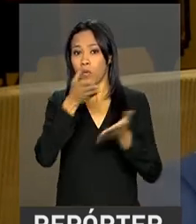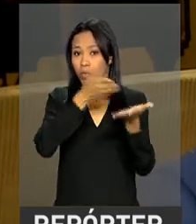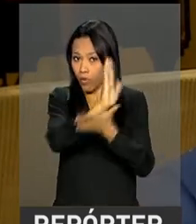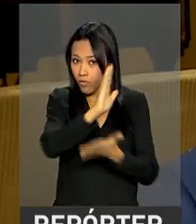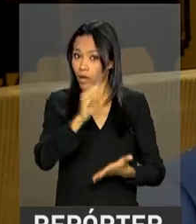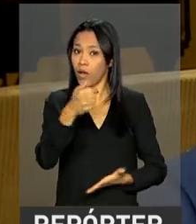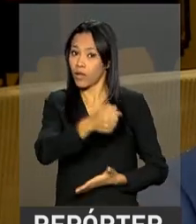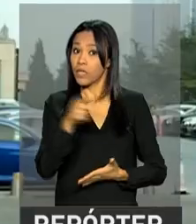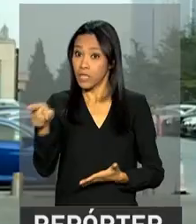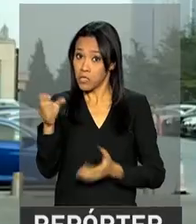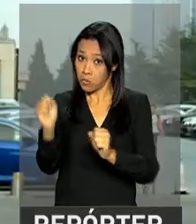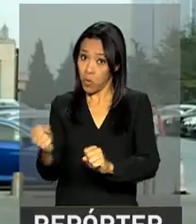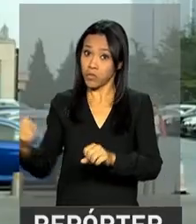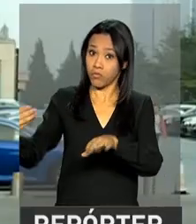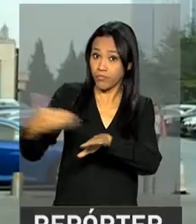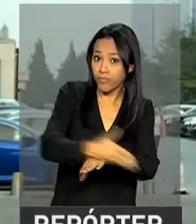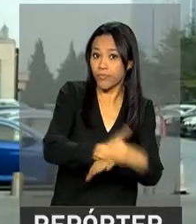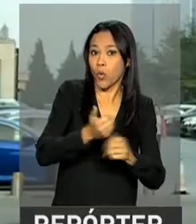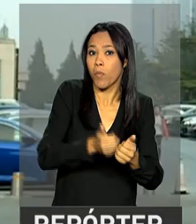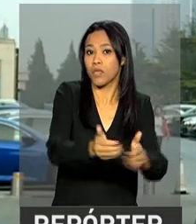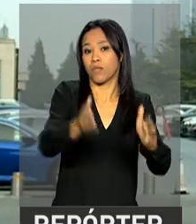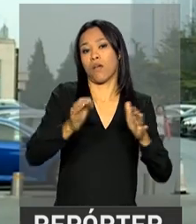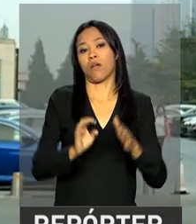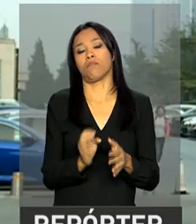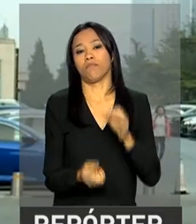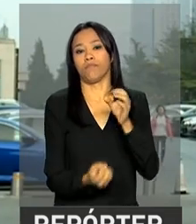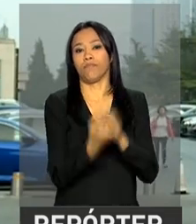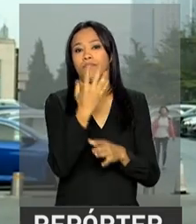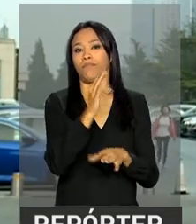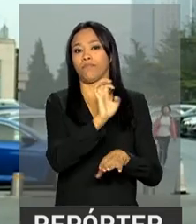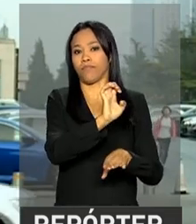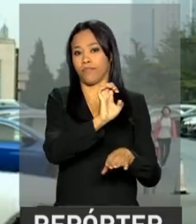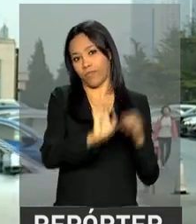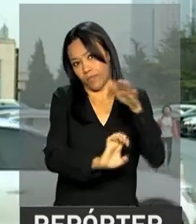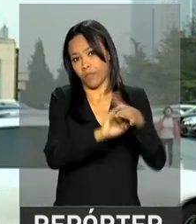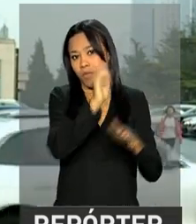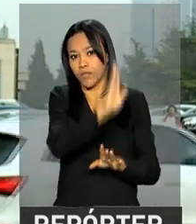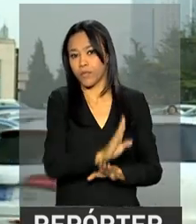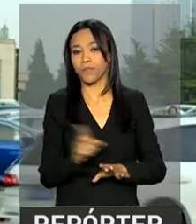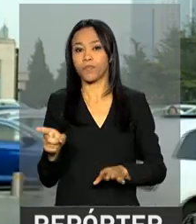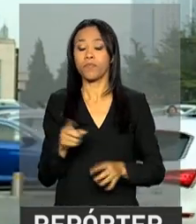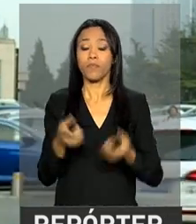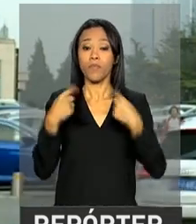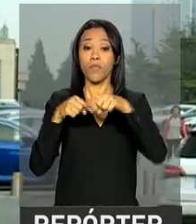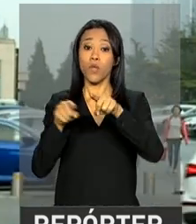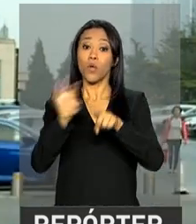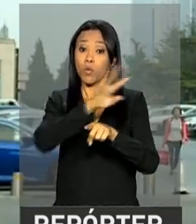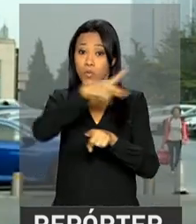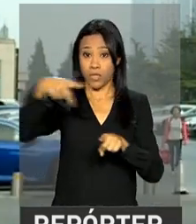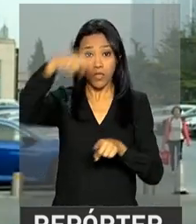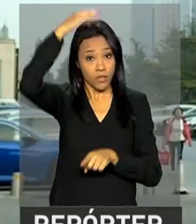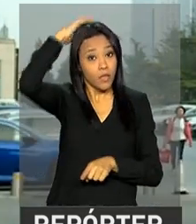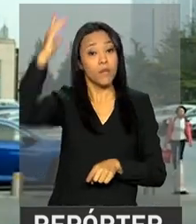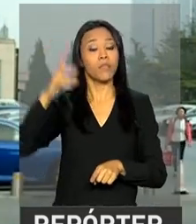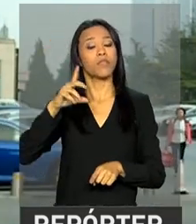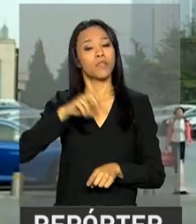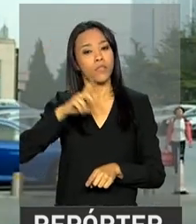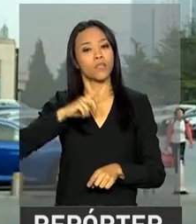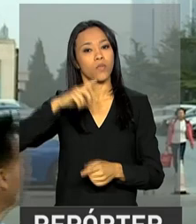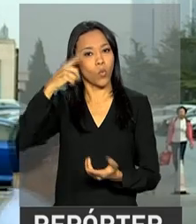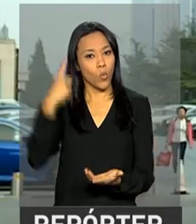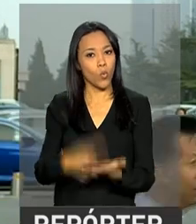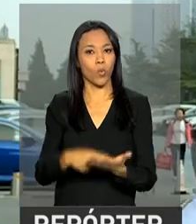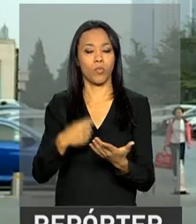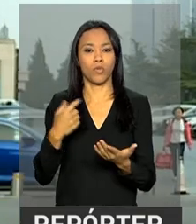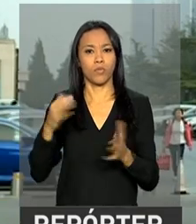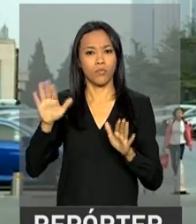possam fazer esses investimentos. Já nesta sexta-feira, segundo dia da visita, Michel Temer cumpre agenda oficial de chefe de Estado